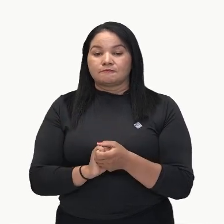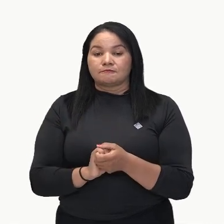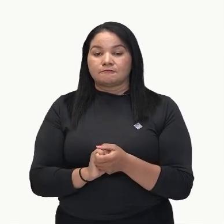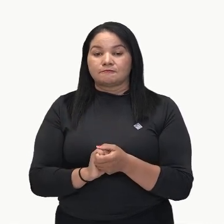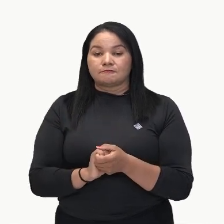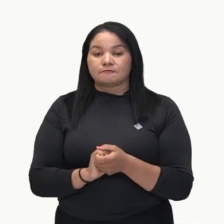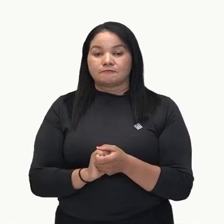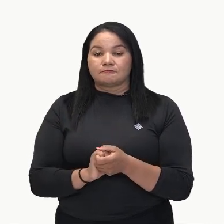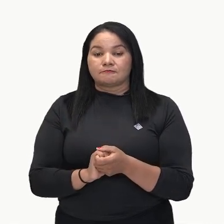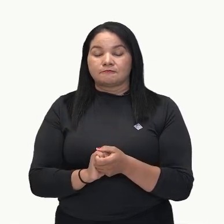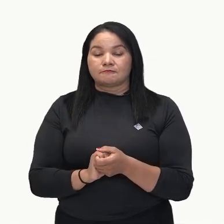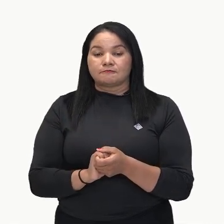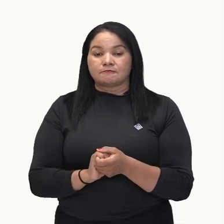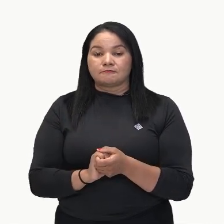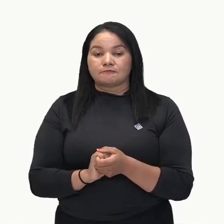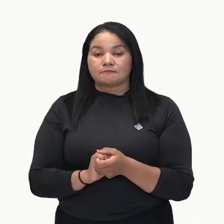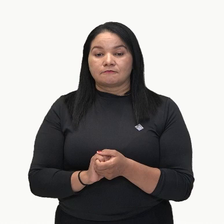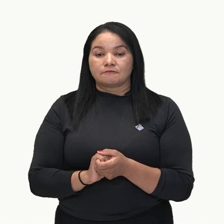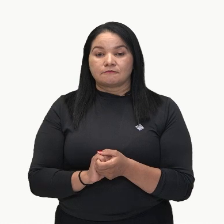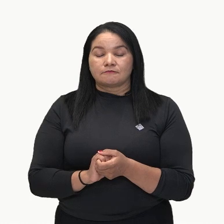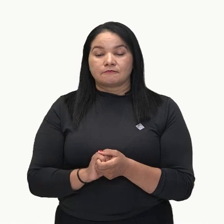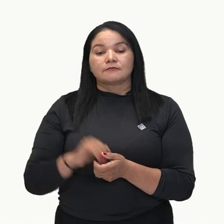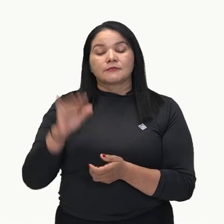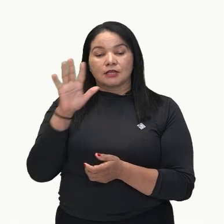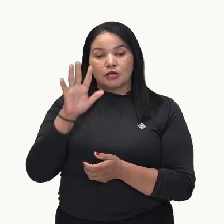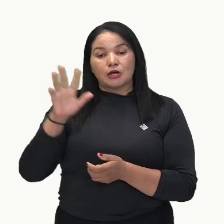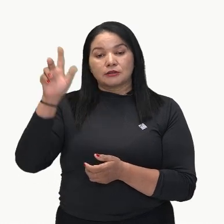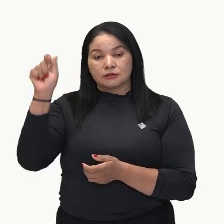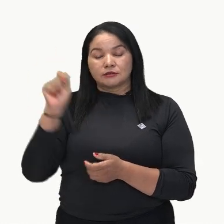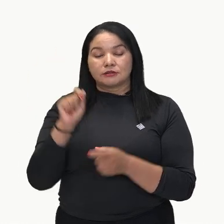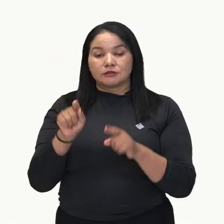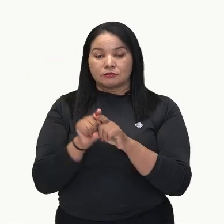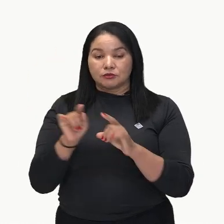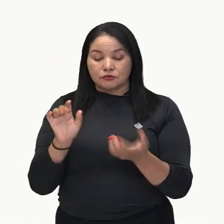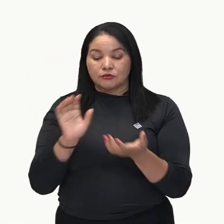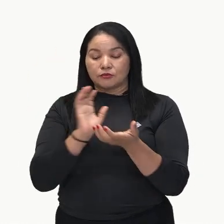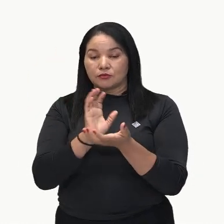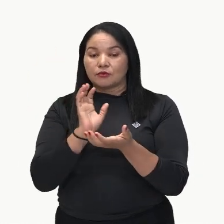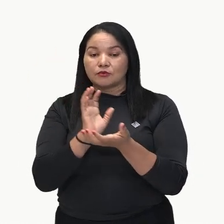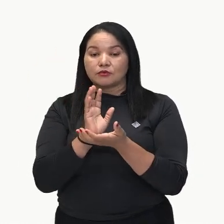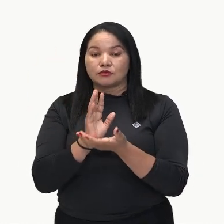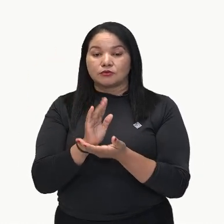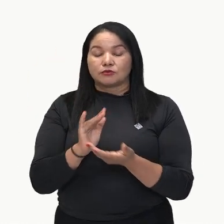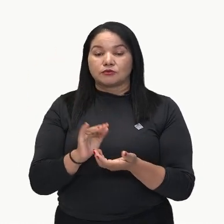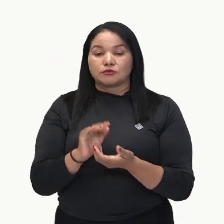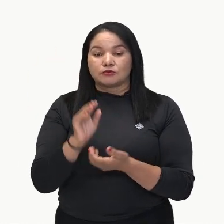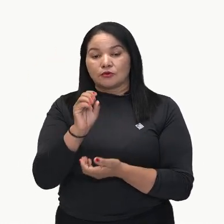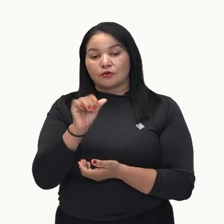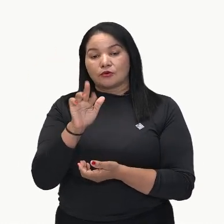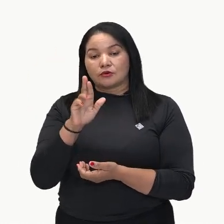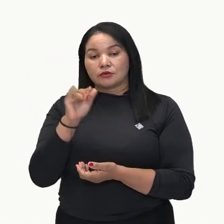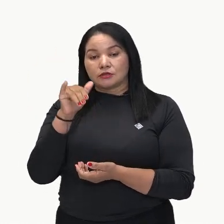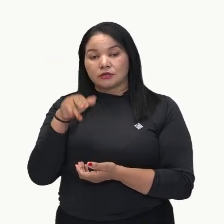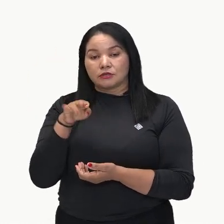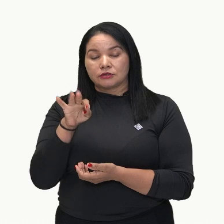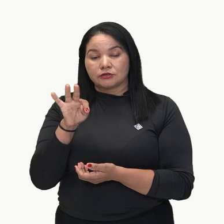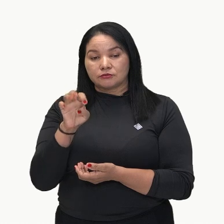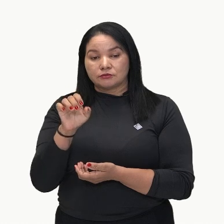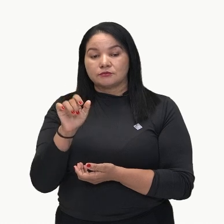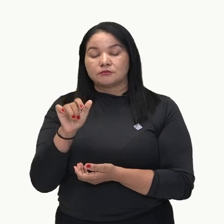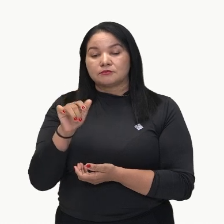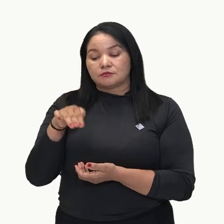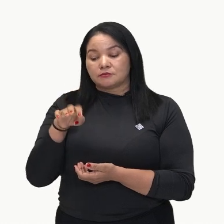Ásia, né? Que já vai estar aí ligado ao Oriente Médio. E nós teremos importantes mares, o